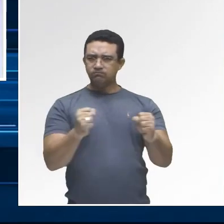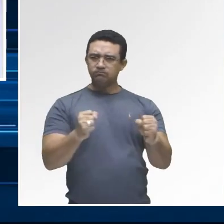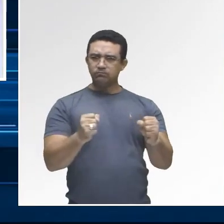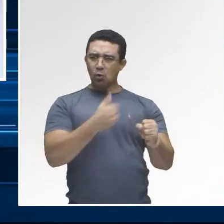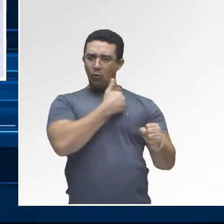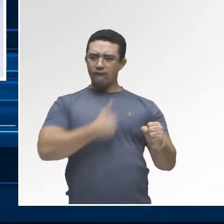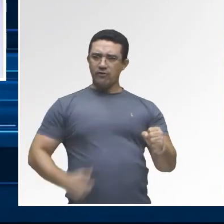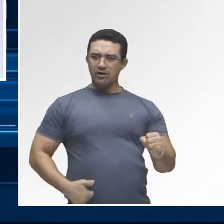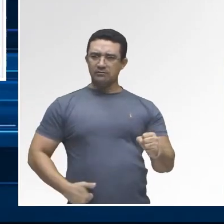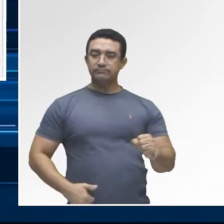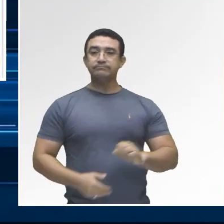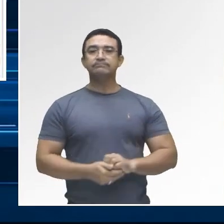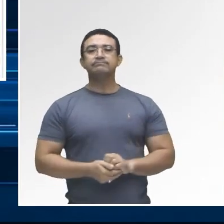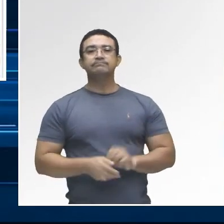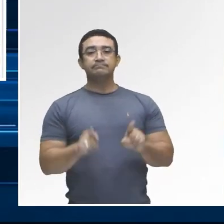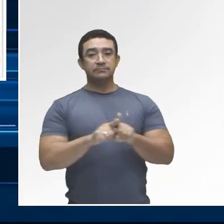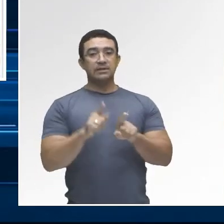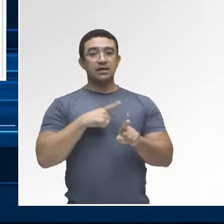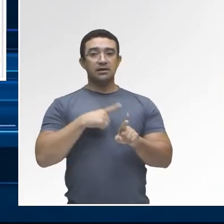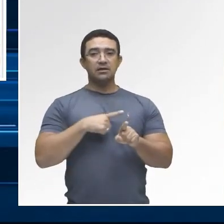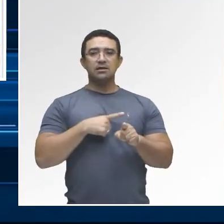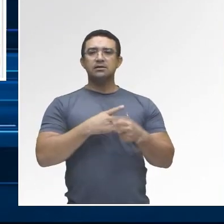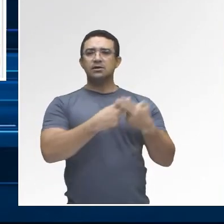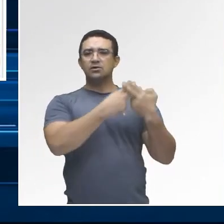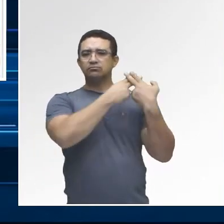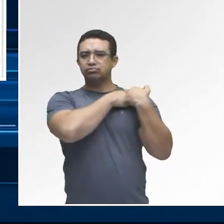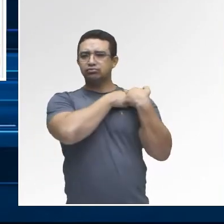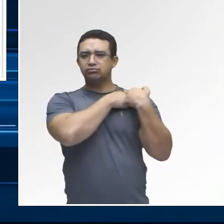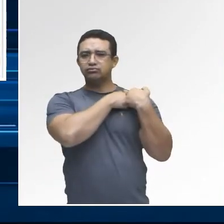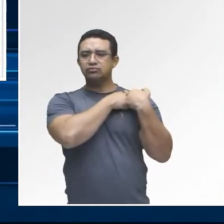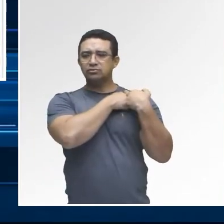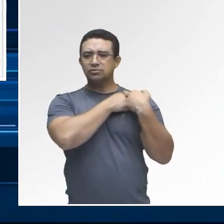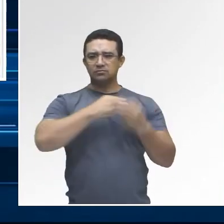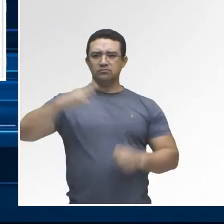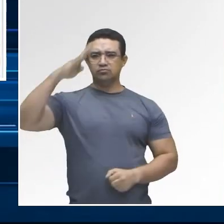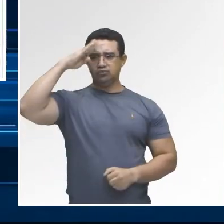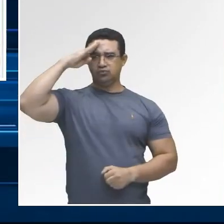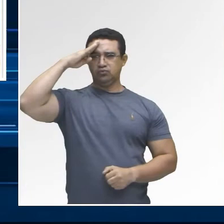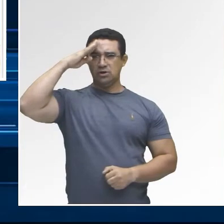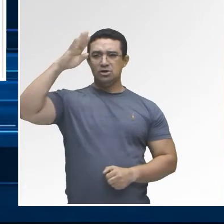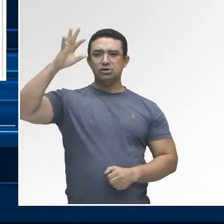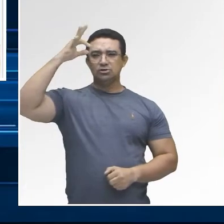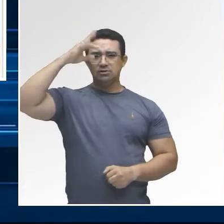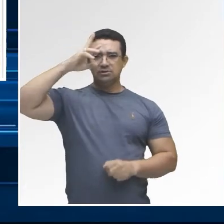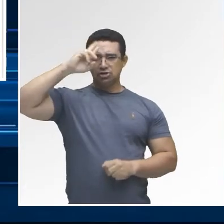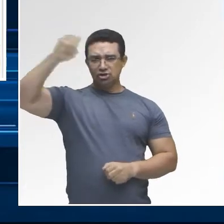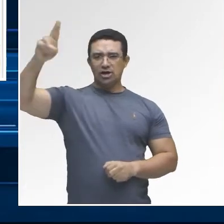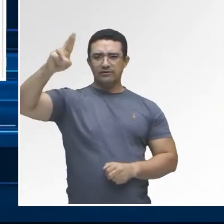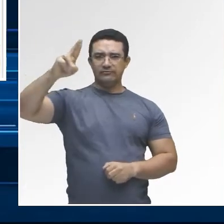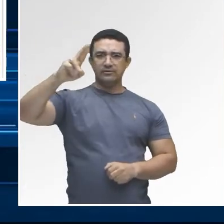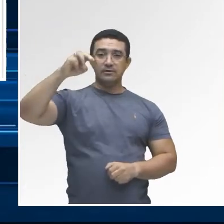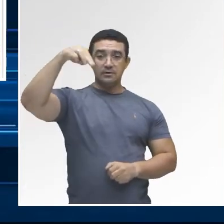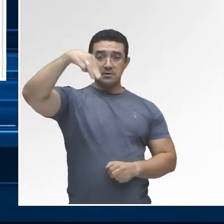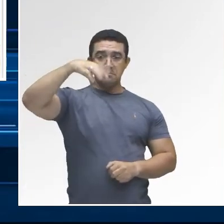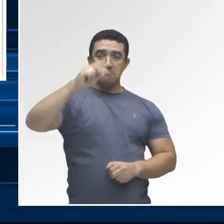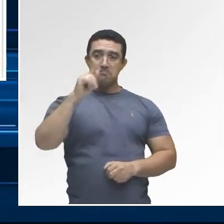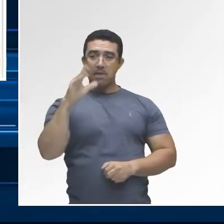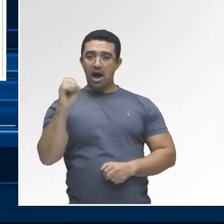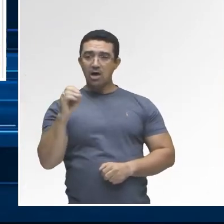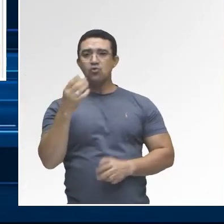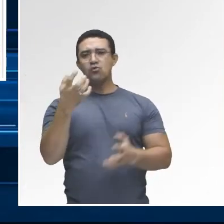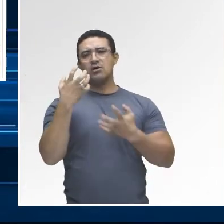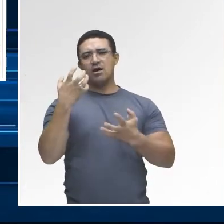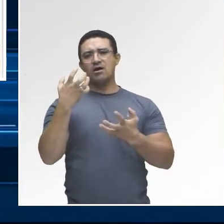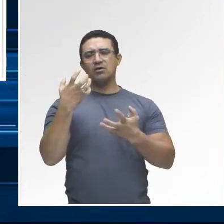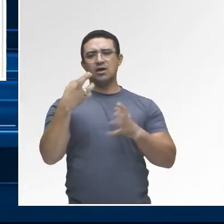general Mário. O Mário, que ele vai retirar o poder do Senado, ele vai propor uma reforma no Exército, ele